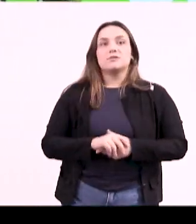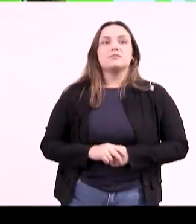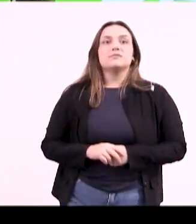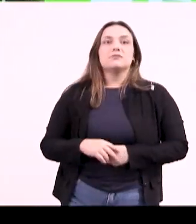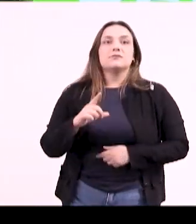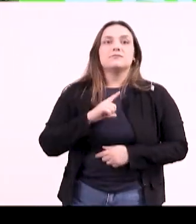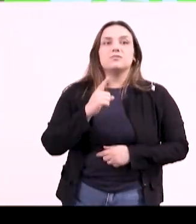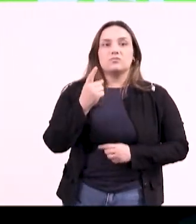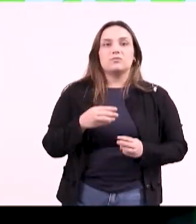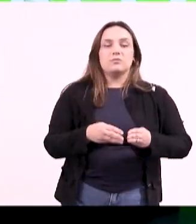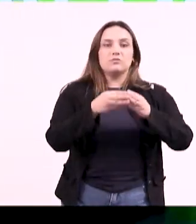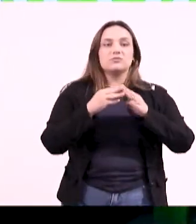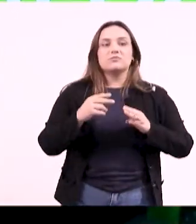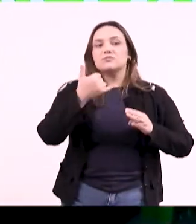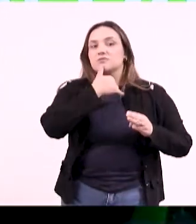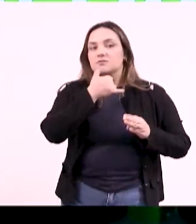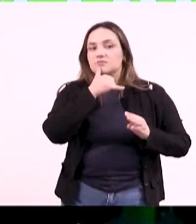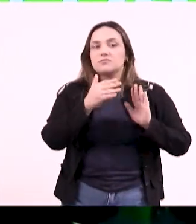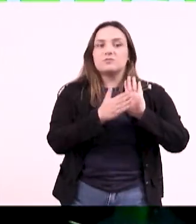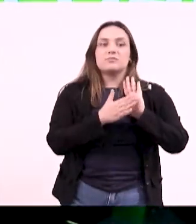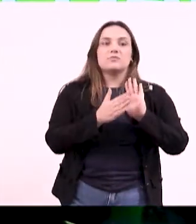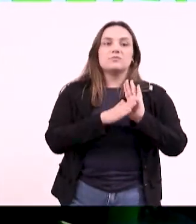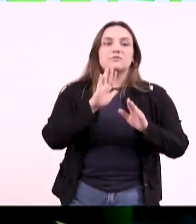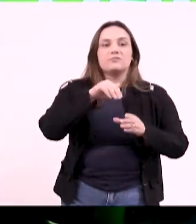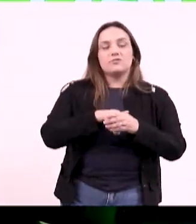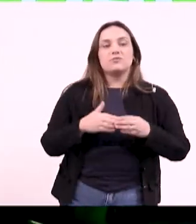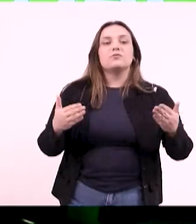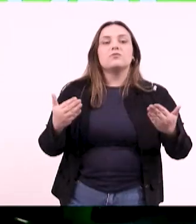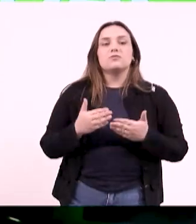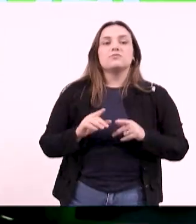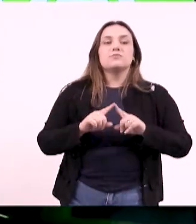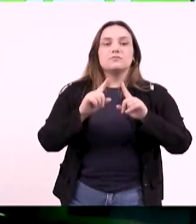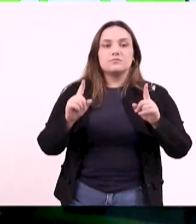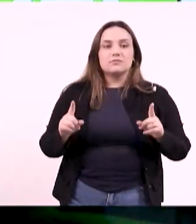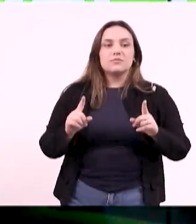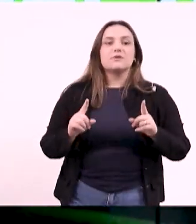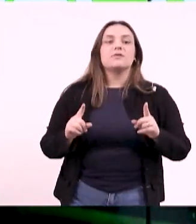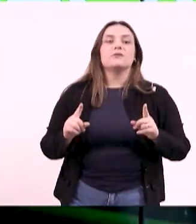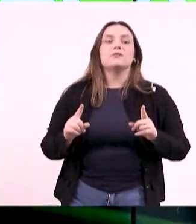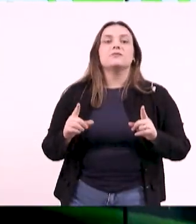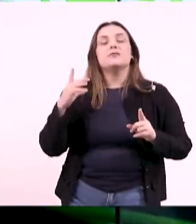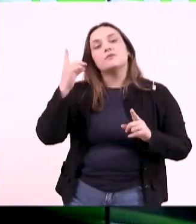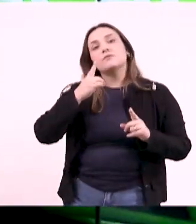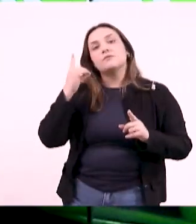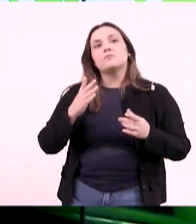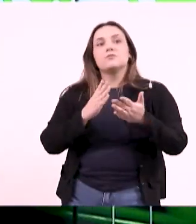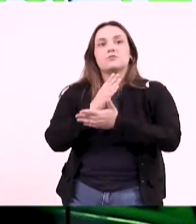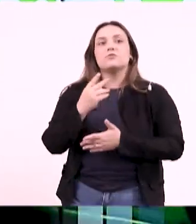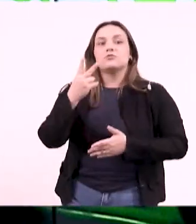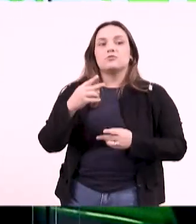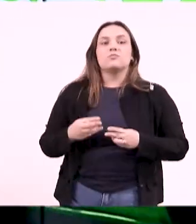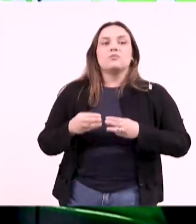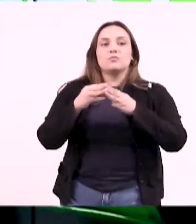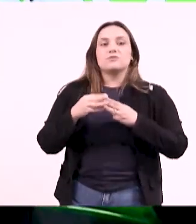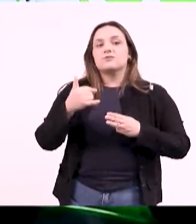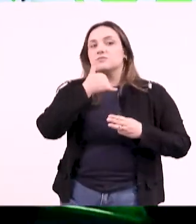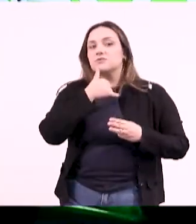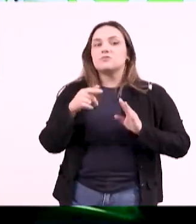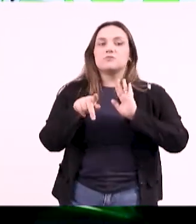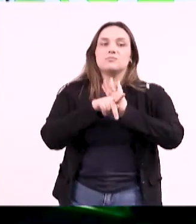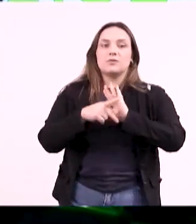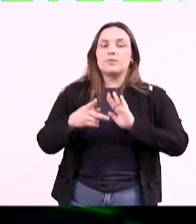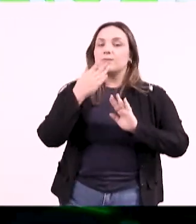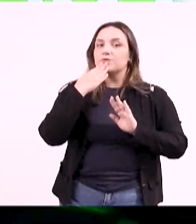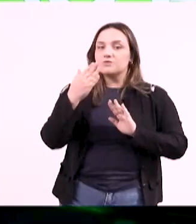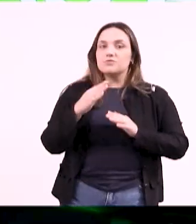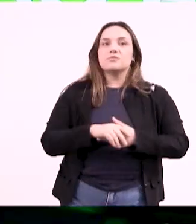uma moção de pesar estava sendo prevista para votação na ordem do dia de hoje, mas os deputados acabaram aprovando duas moções de pesar, porque a